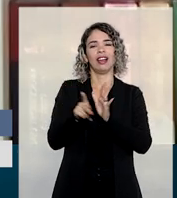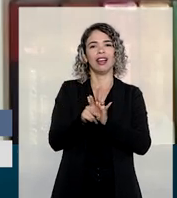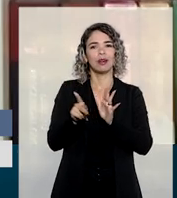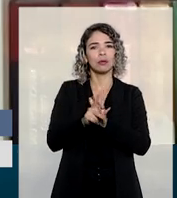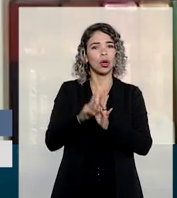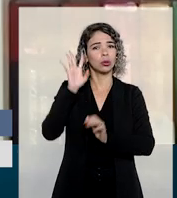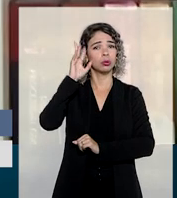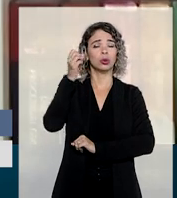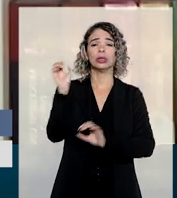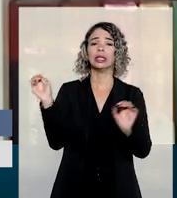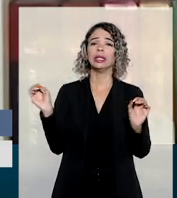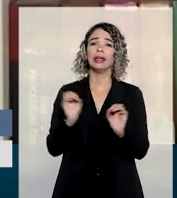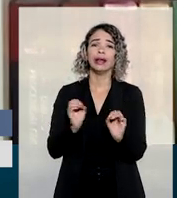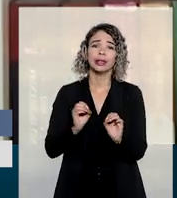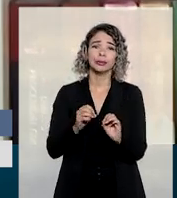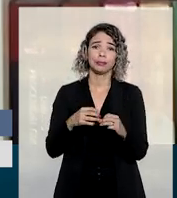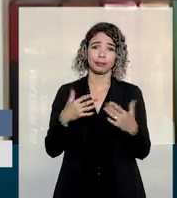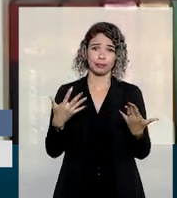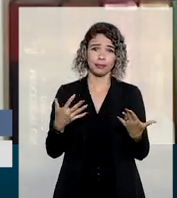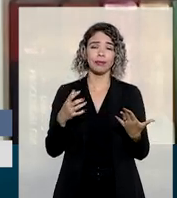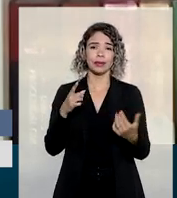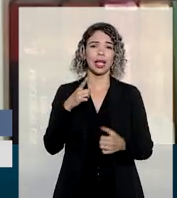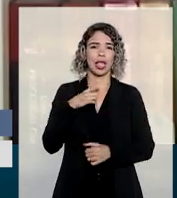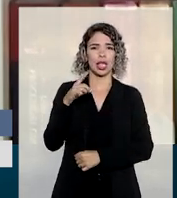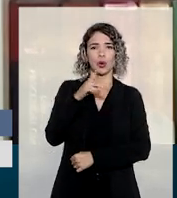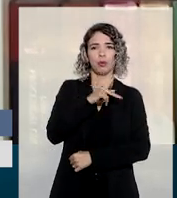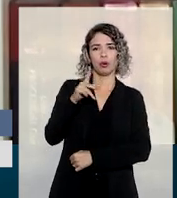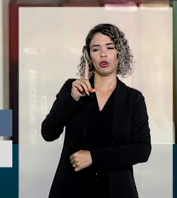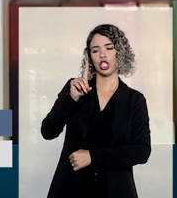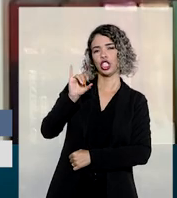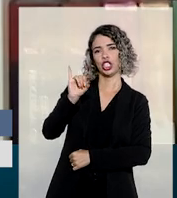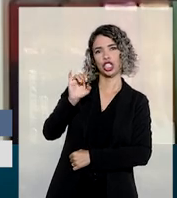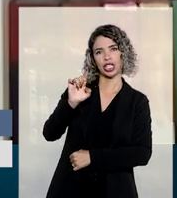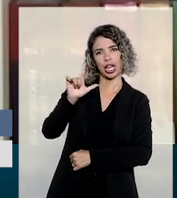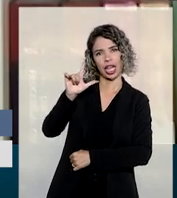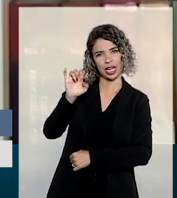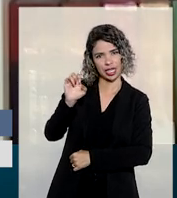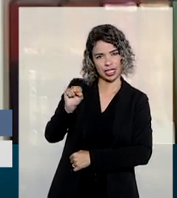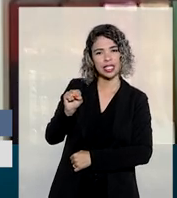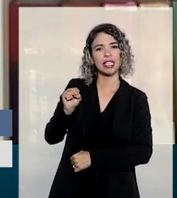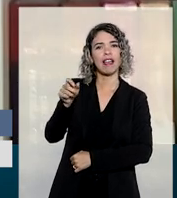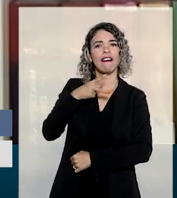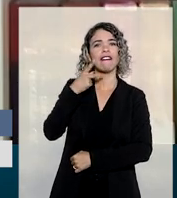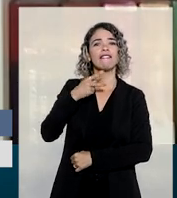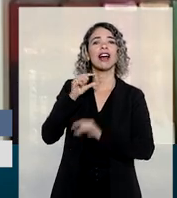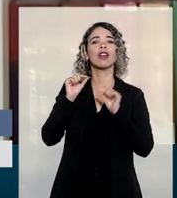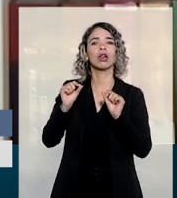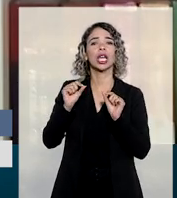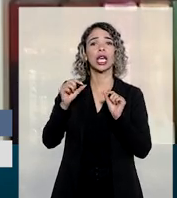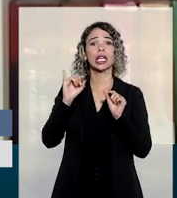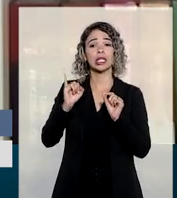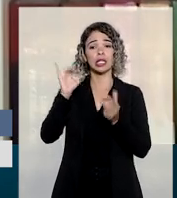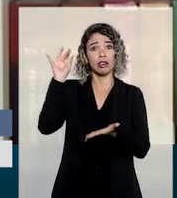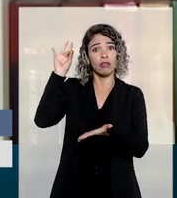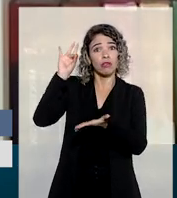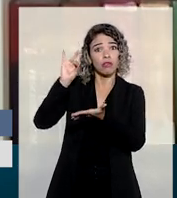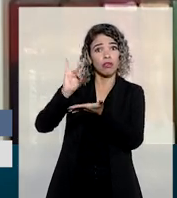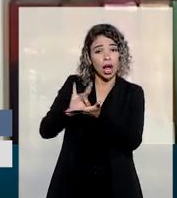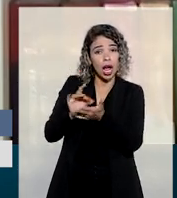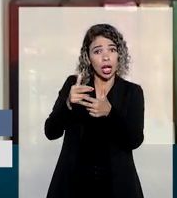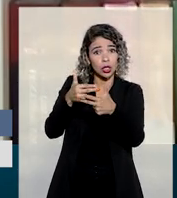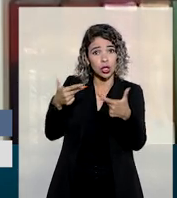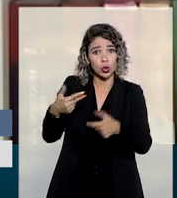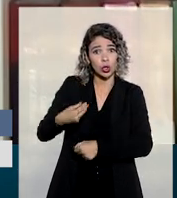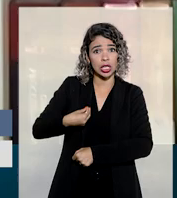é assim que, numa posição, como diz o professor Diel Nunes, contrafática, quer dizer, enfrentando os fatos